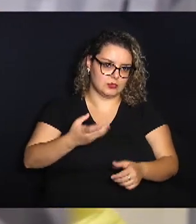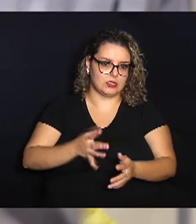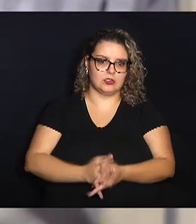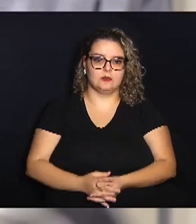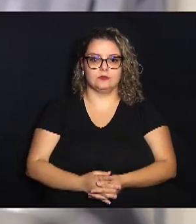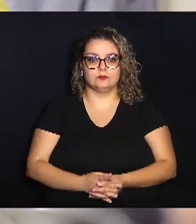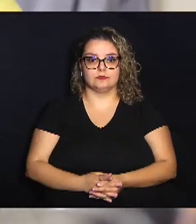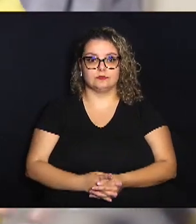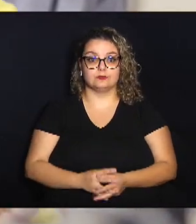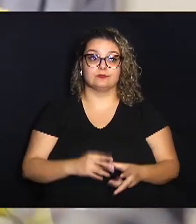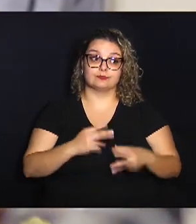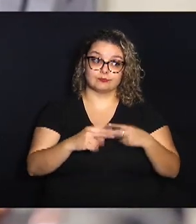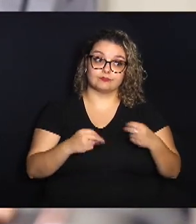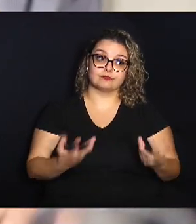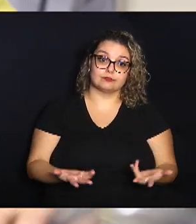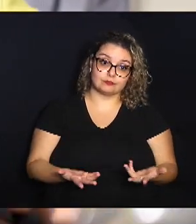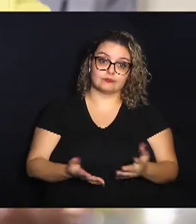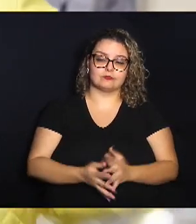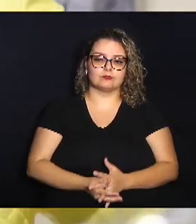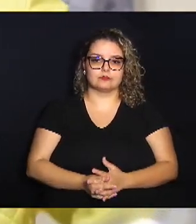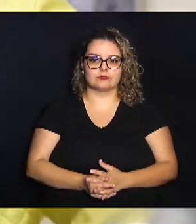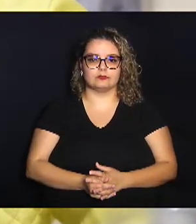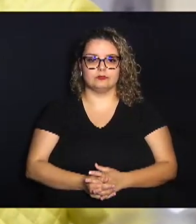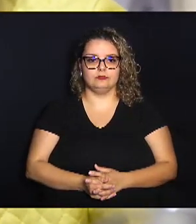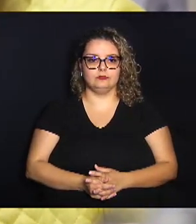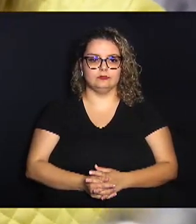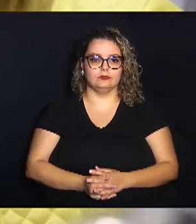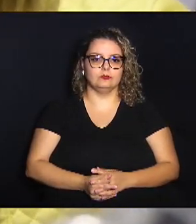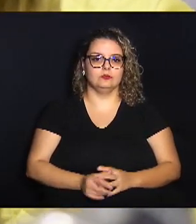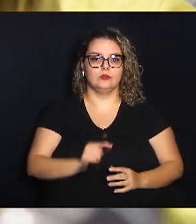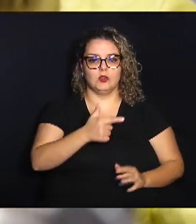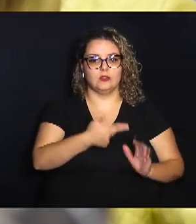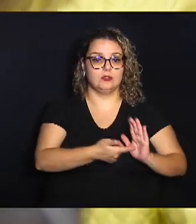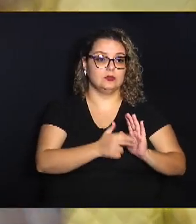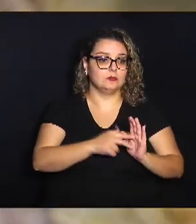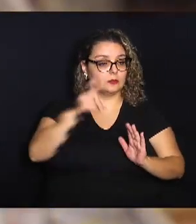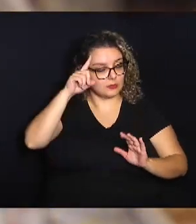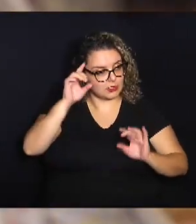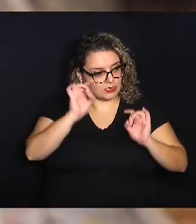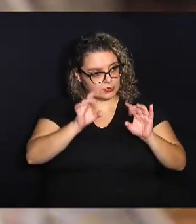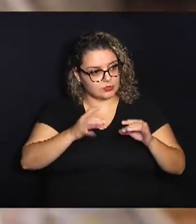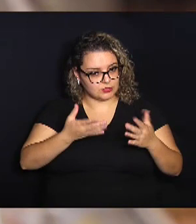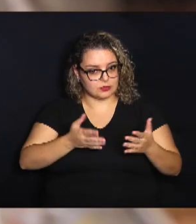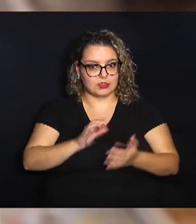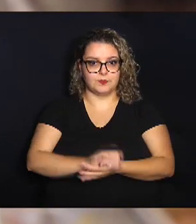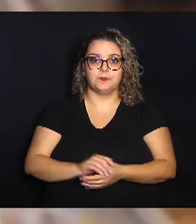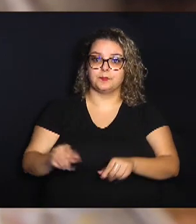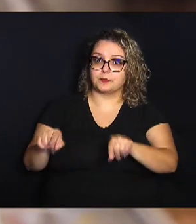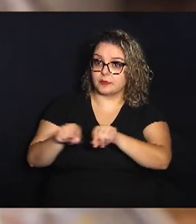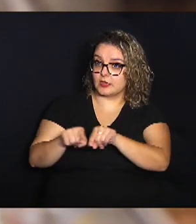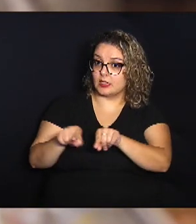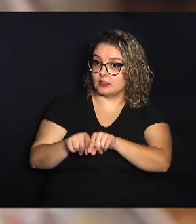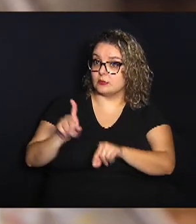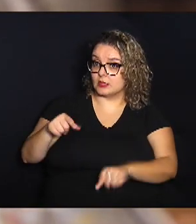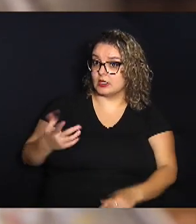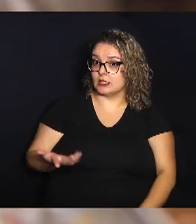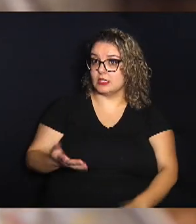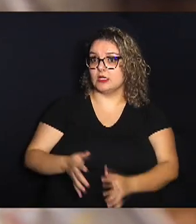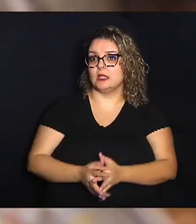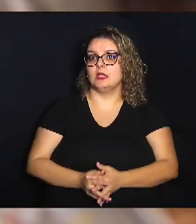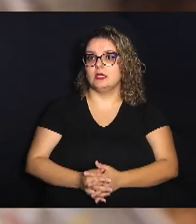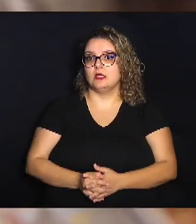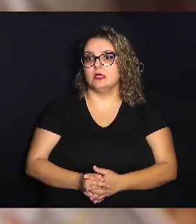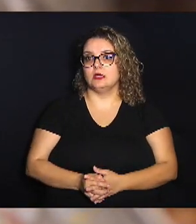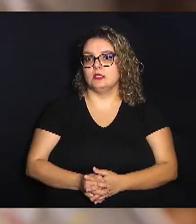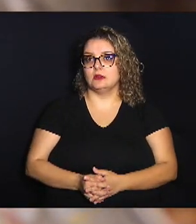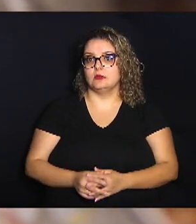aquela lembrança vai deixar de ter o significado para aquele dia especial, né? E também entra a questão que deixar